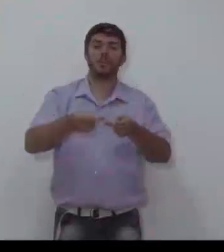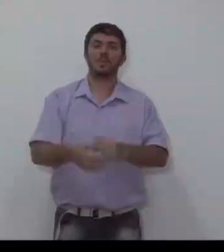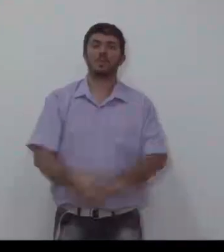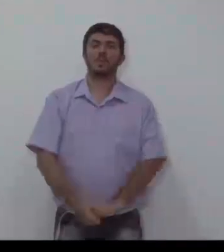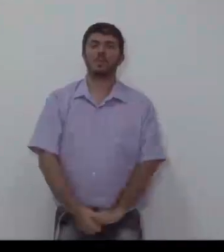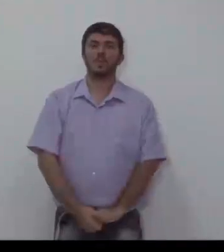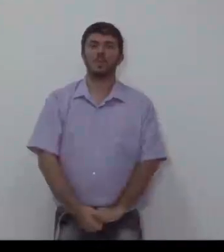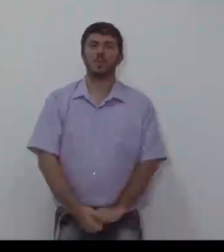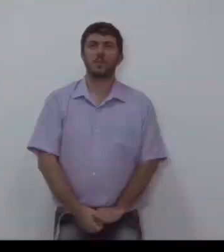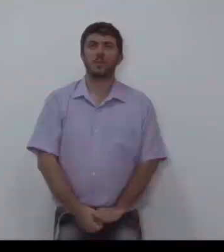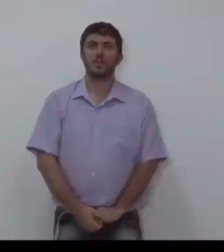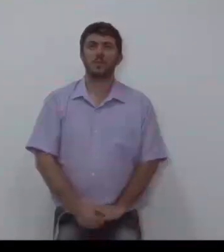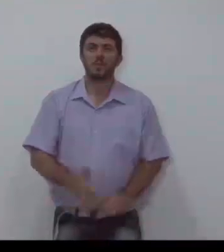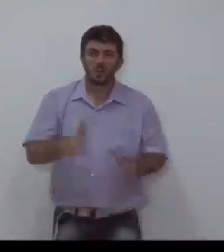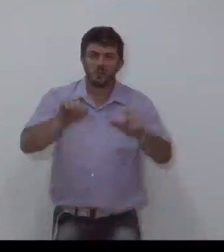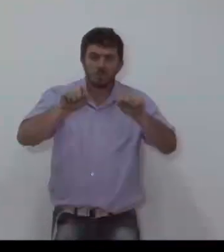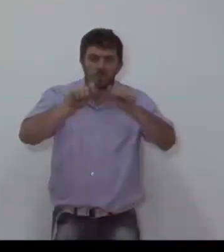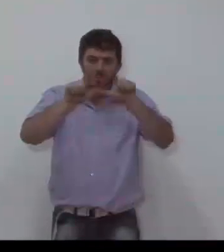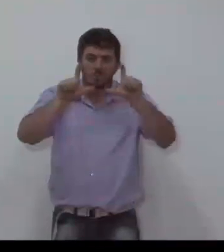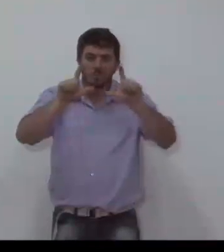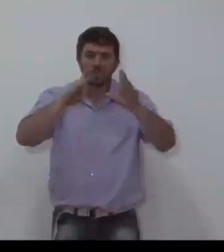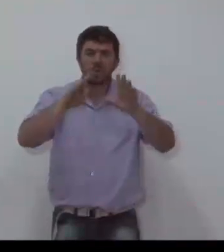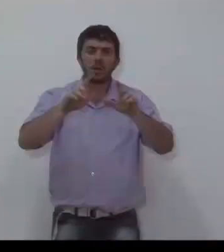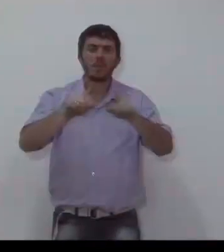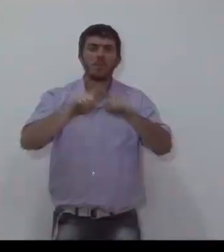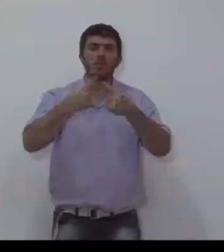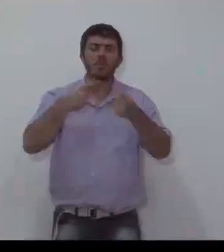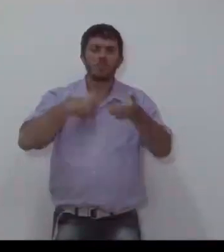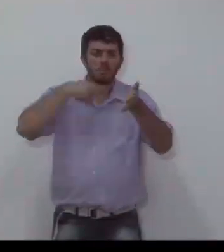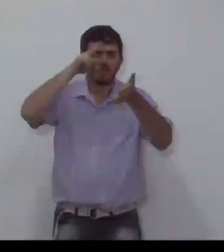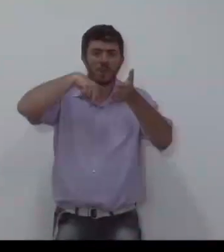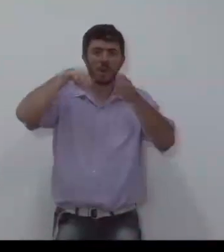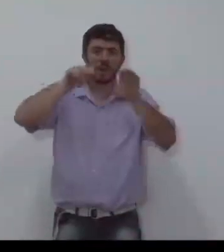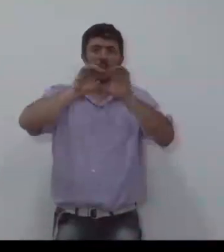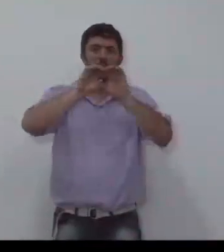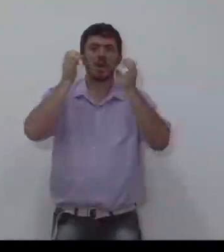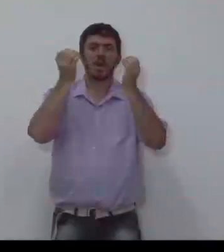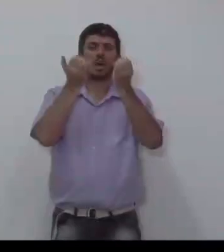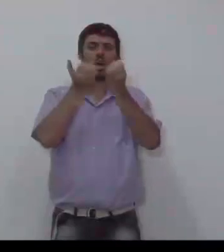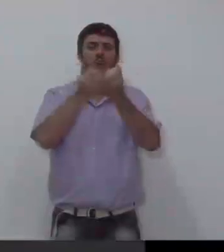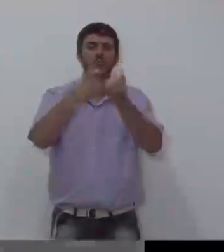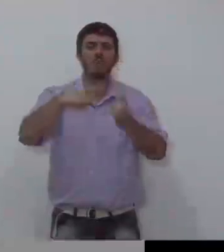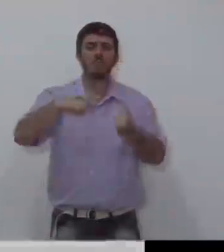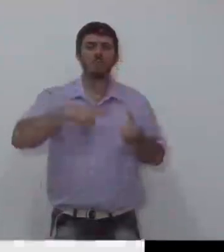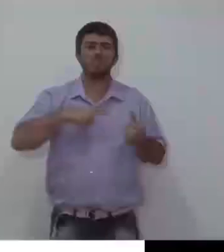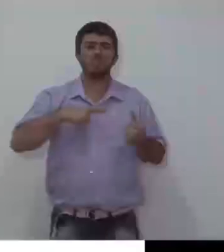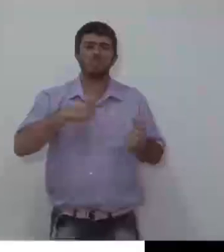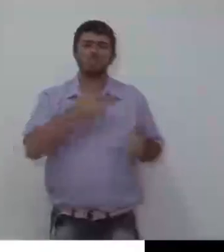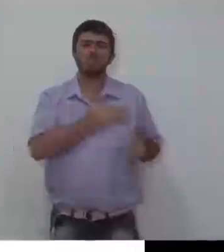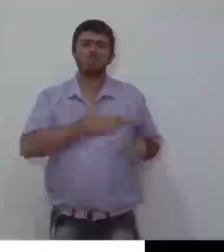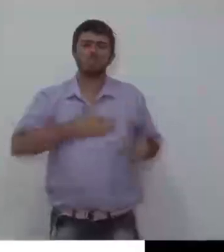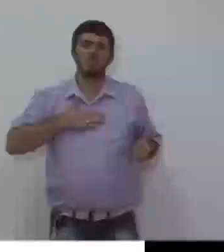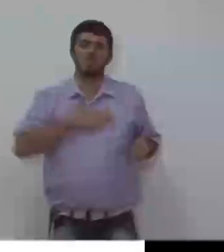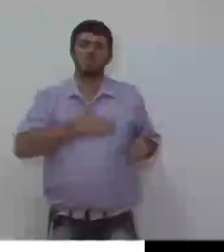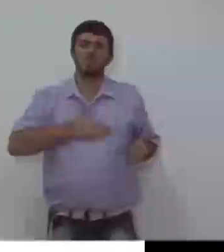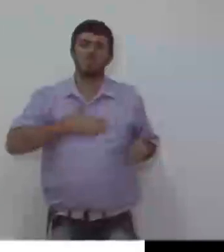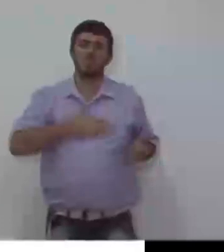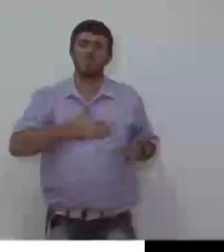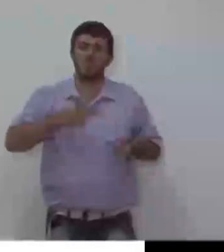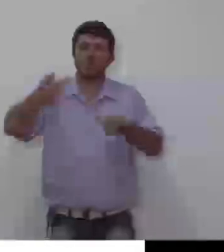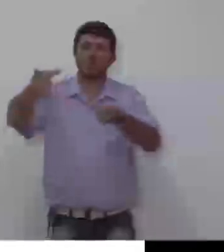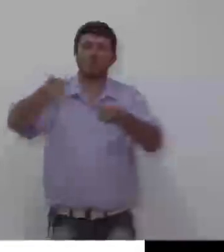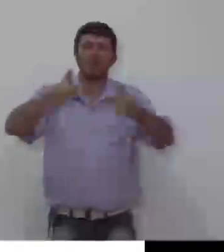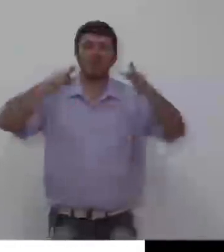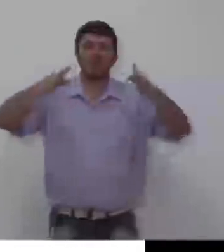Ficou pequenininho, mas eu vou... A Câmara Municipal de Vinhedo tem a honra de convidá-lo, isso a toda a